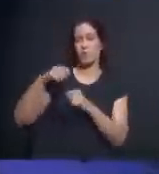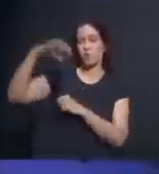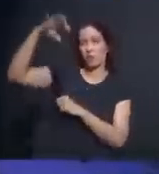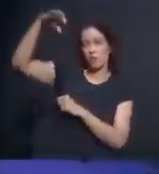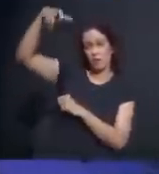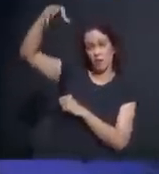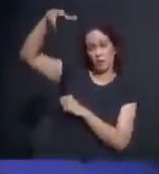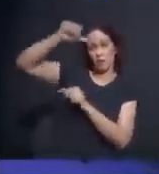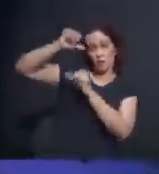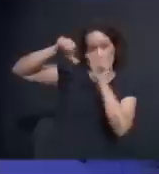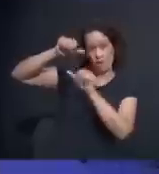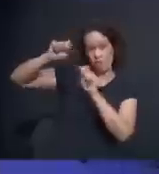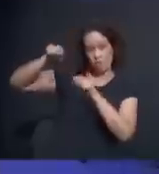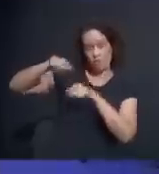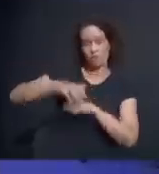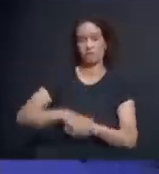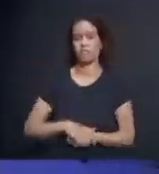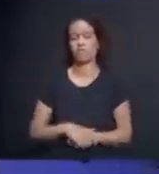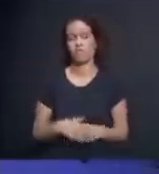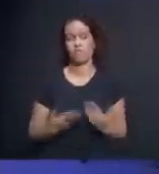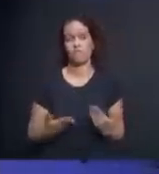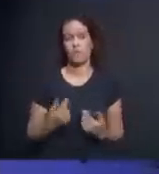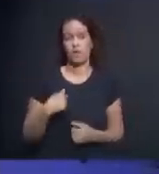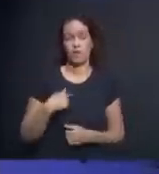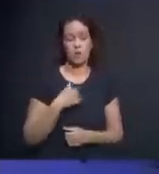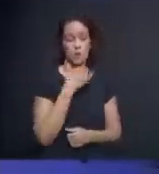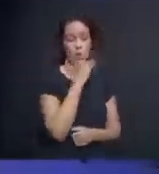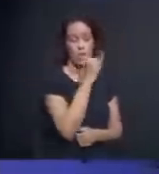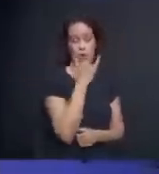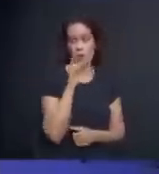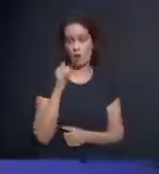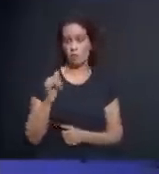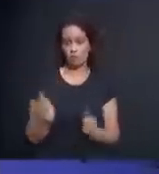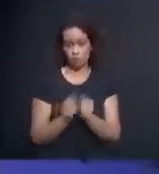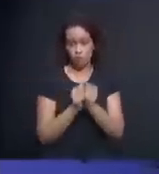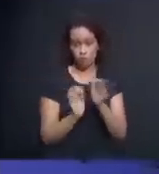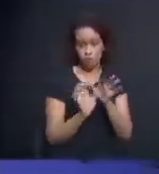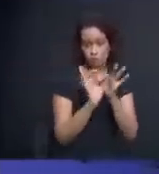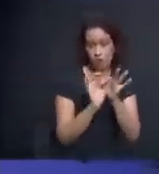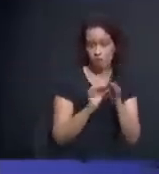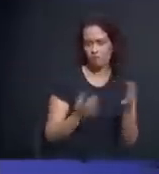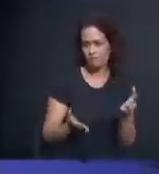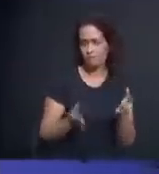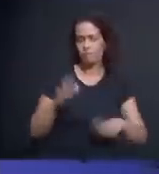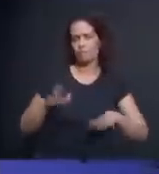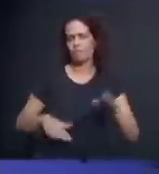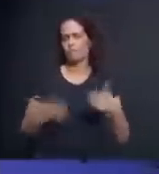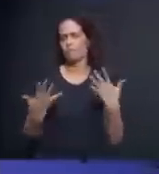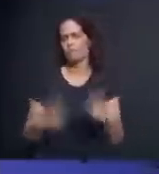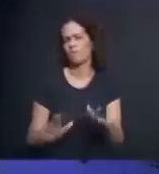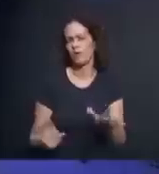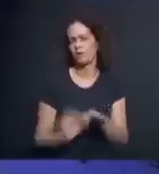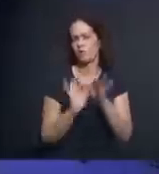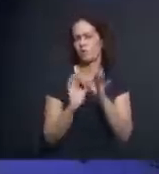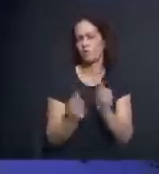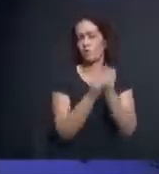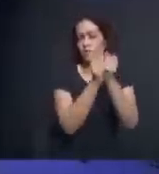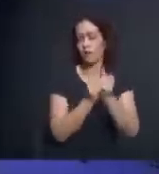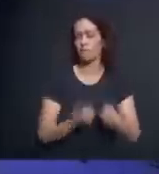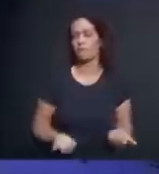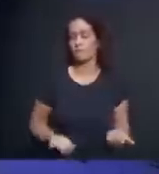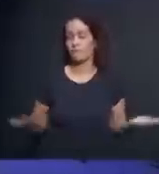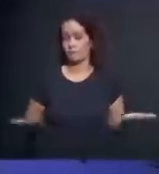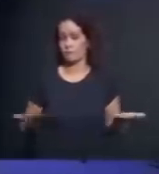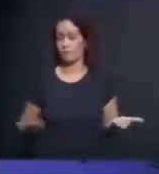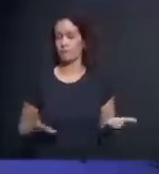raio. Eu ligo e você... Vamos juntar? Não, muitas vezes a gente não quer. Sabe o que Deus está te desafiando hoje? Seja